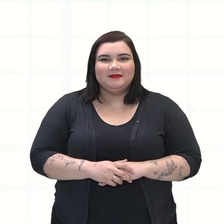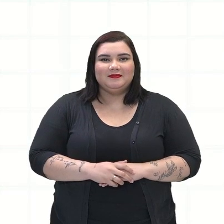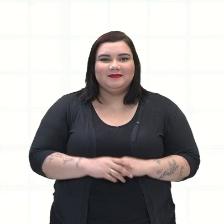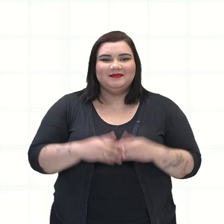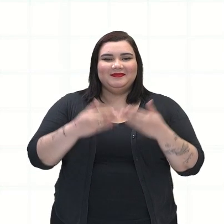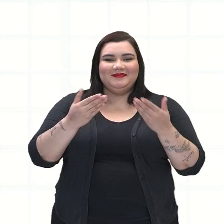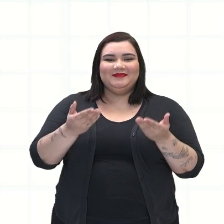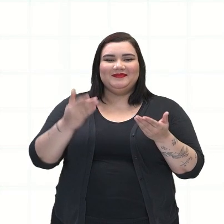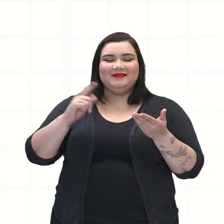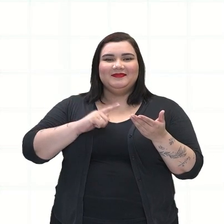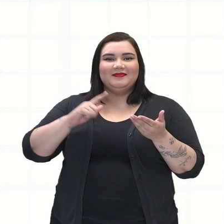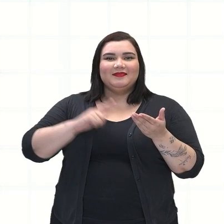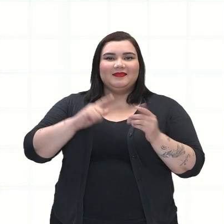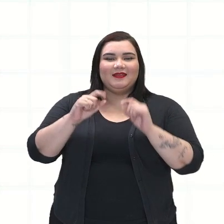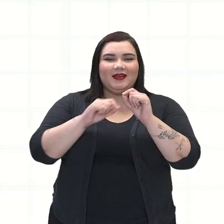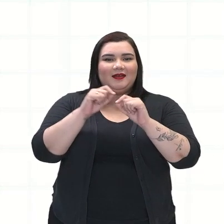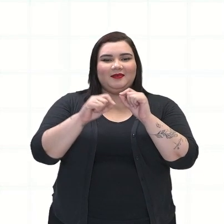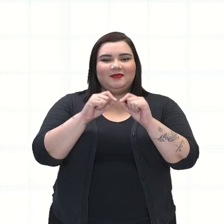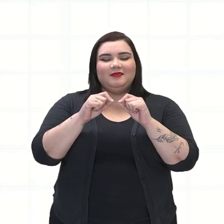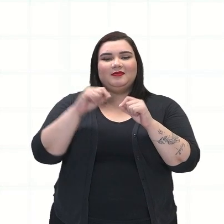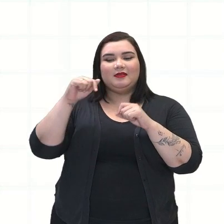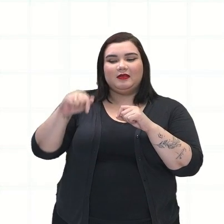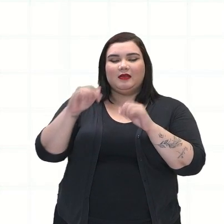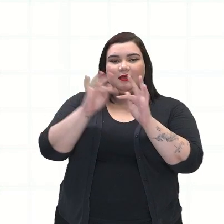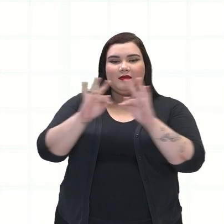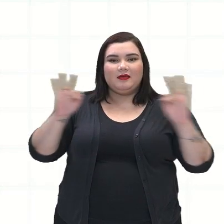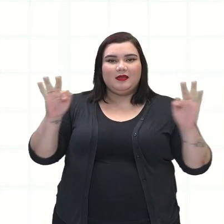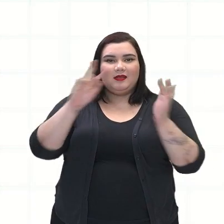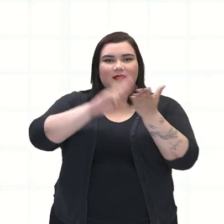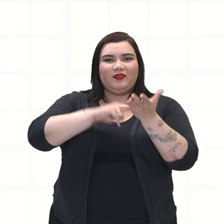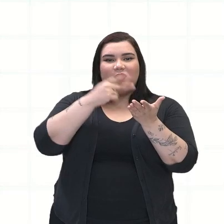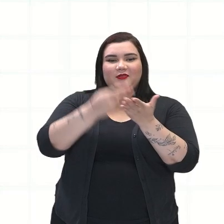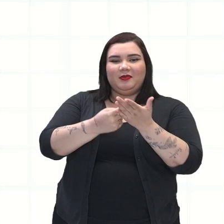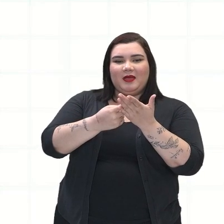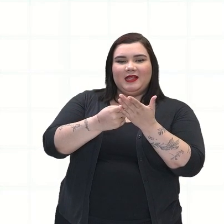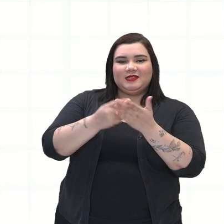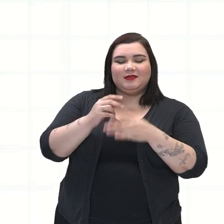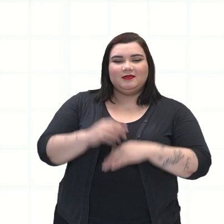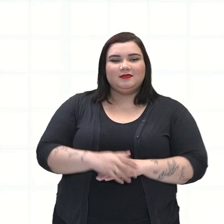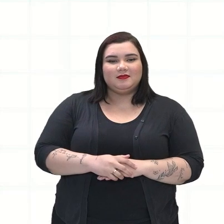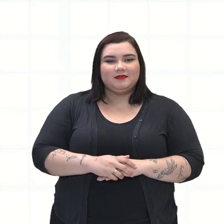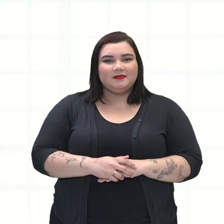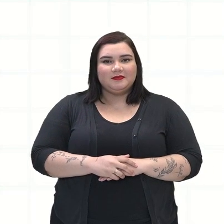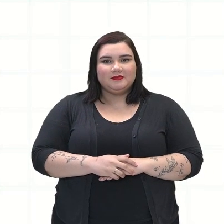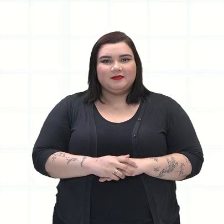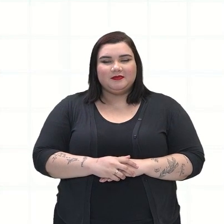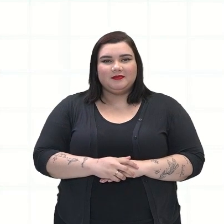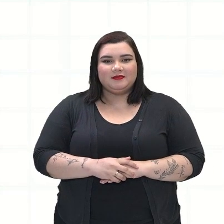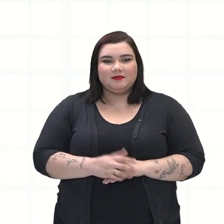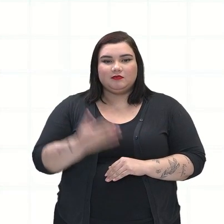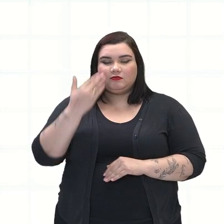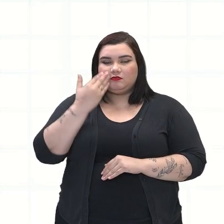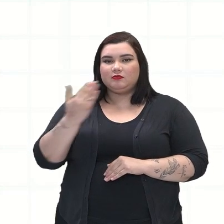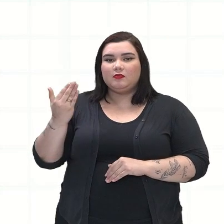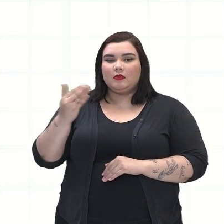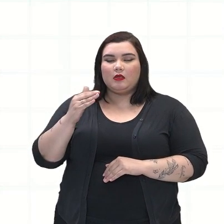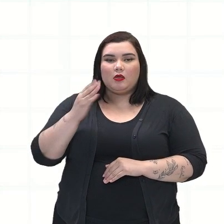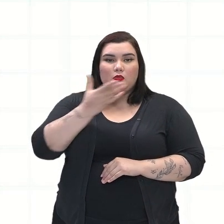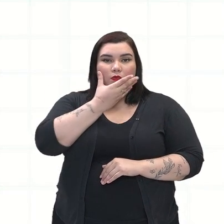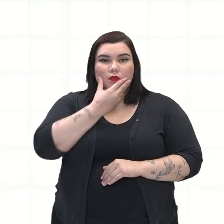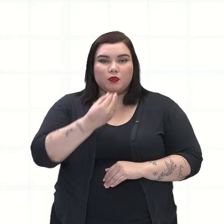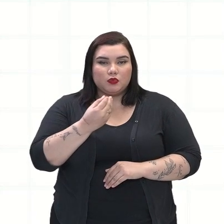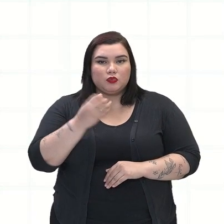Never. Solomon never eats sandwich. Nunca